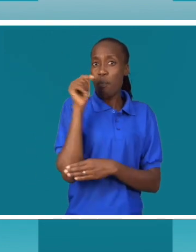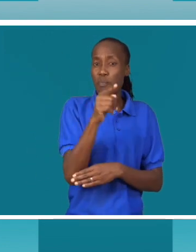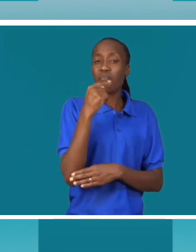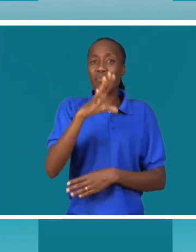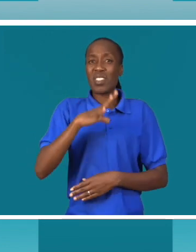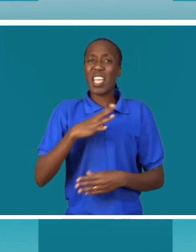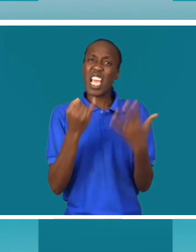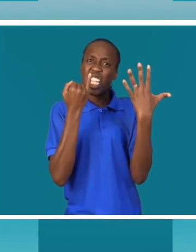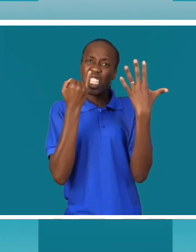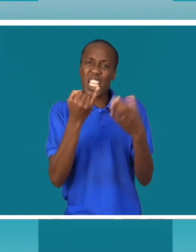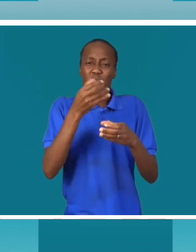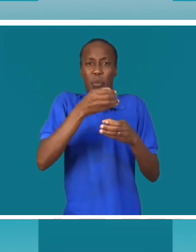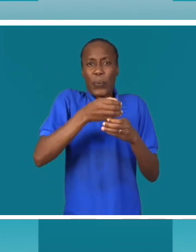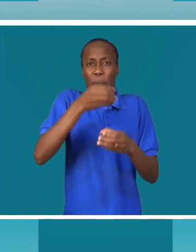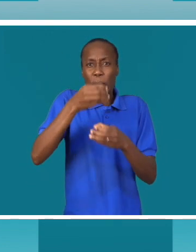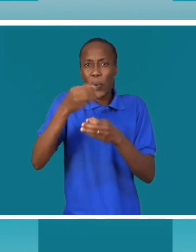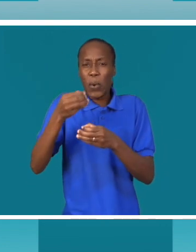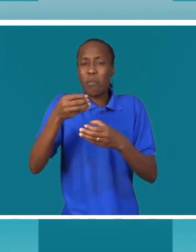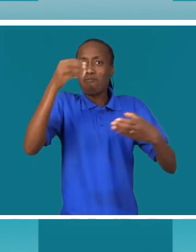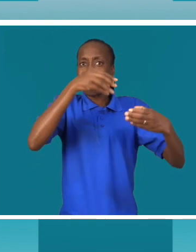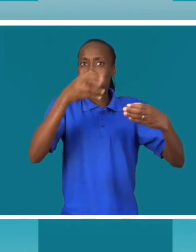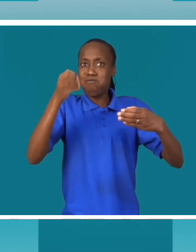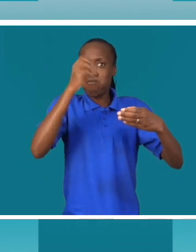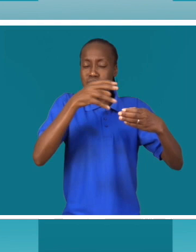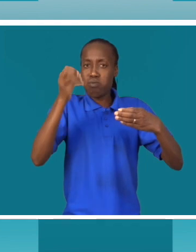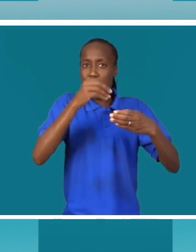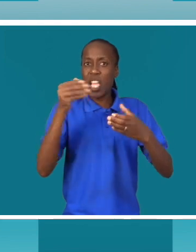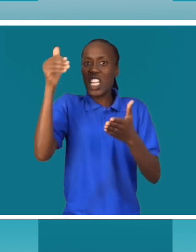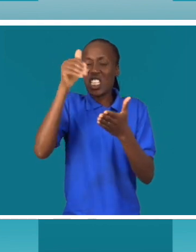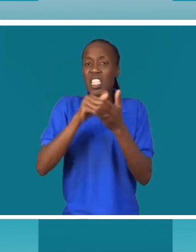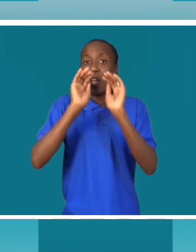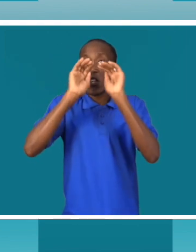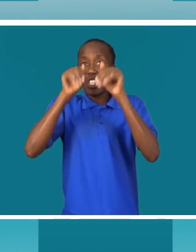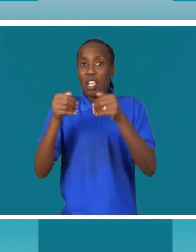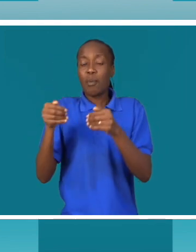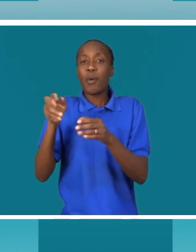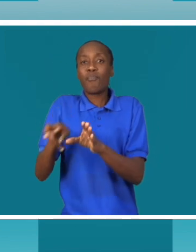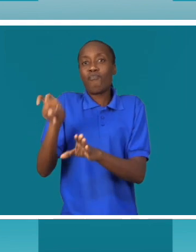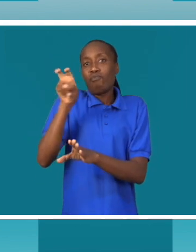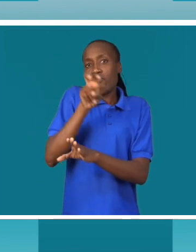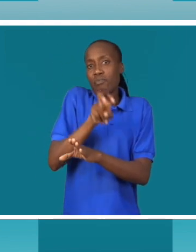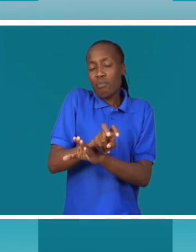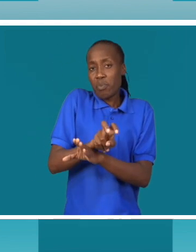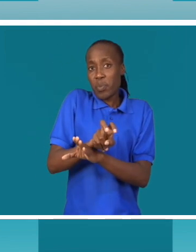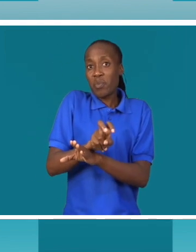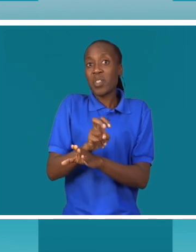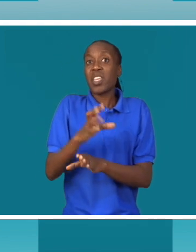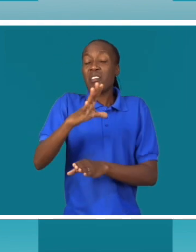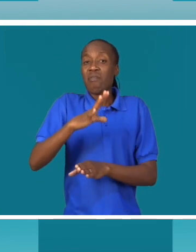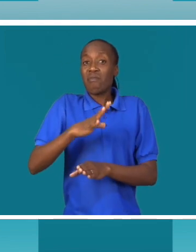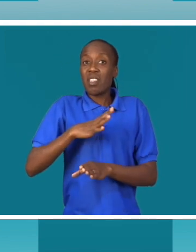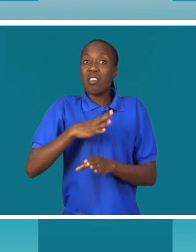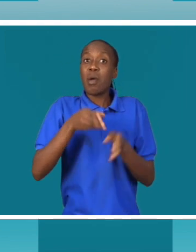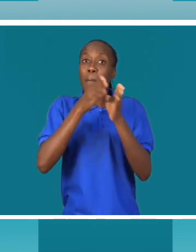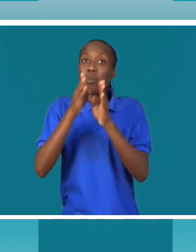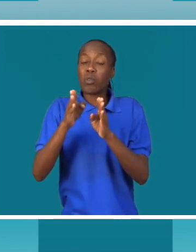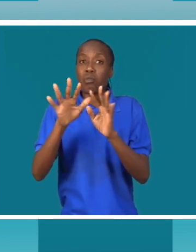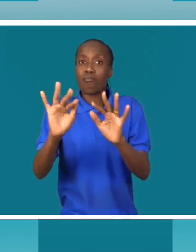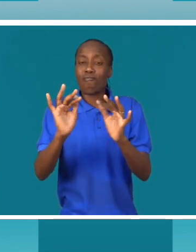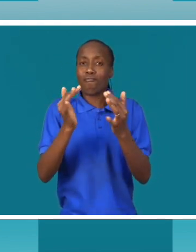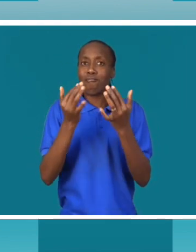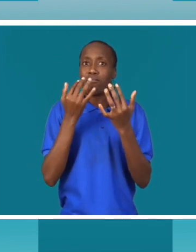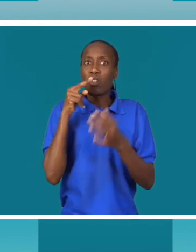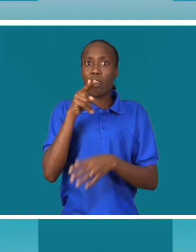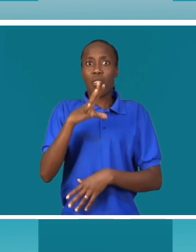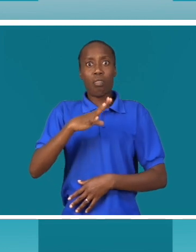vila as pessoas que nos viram disser com os copos gostaram dele e questionaram